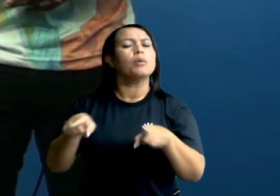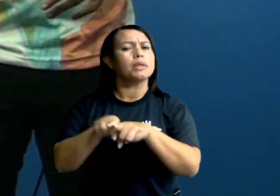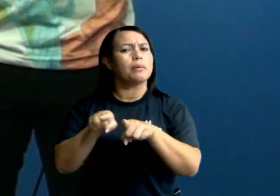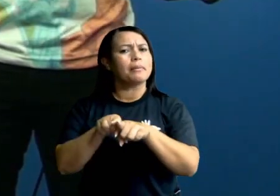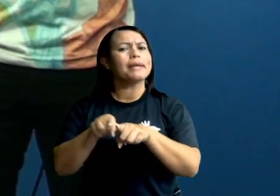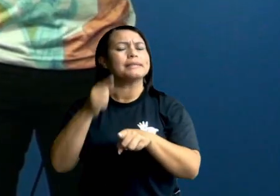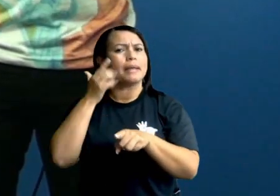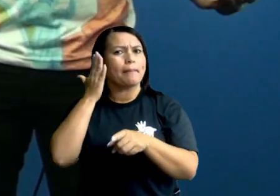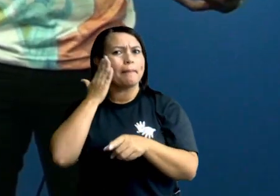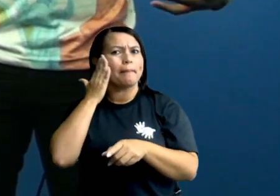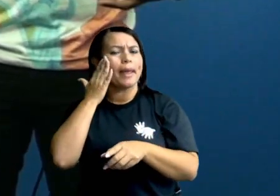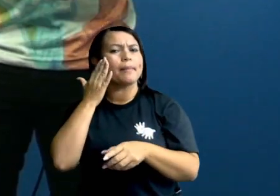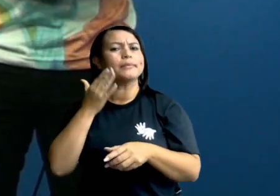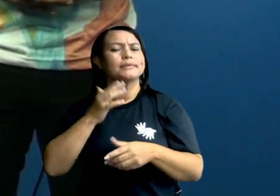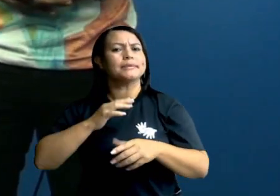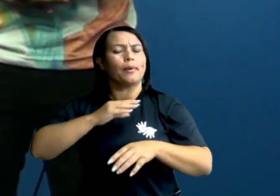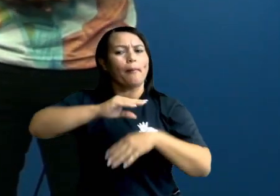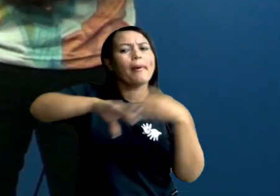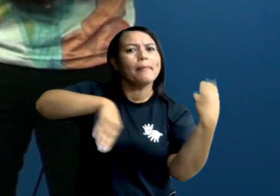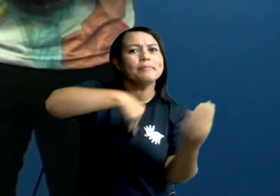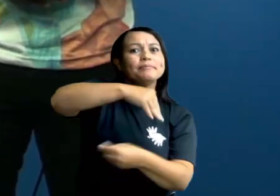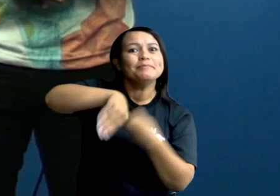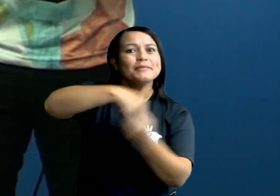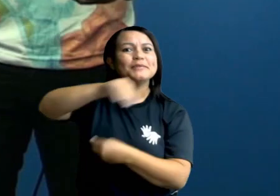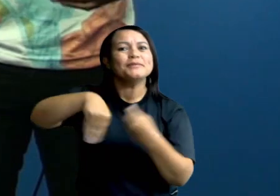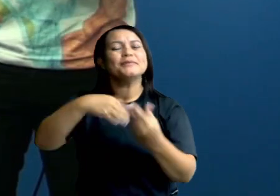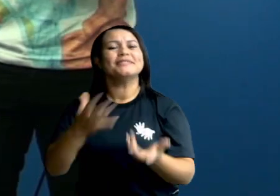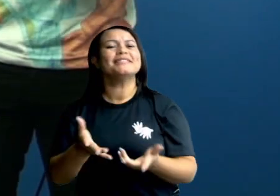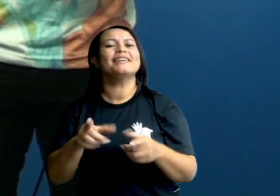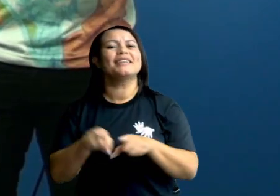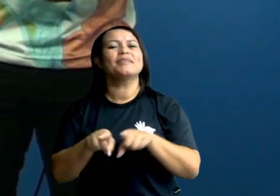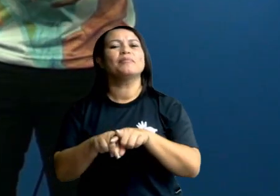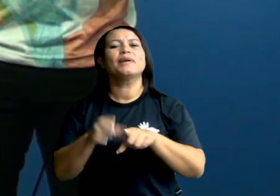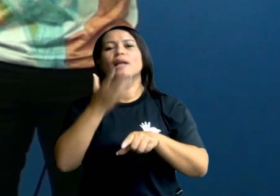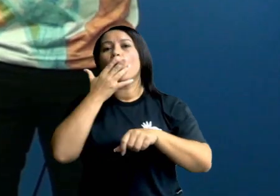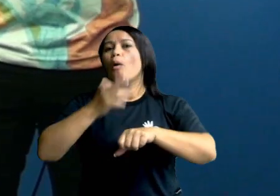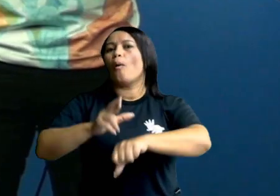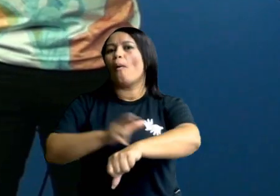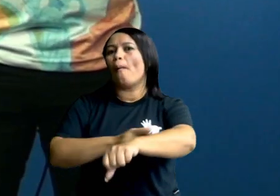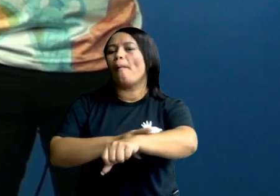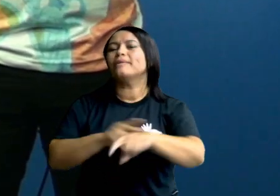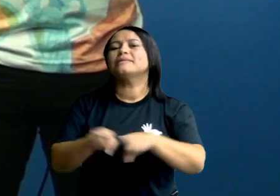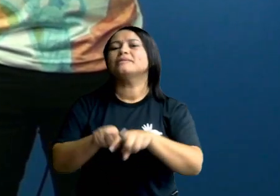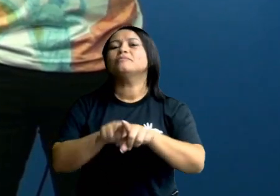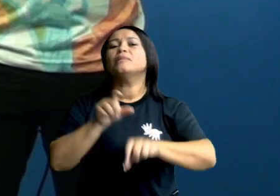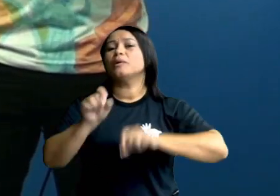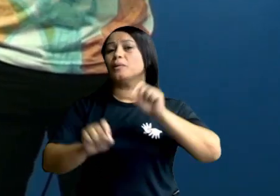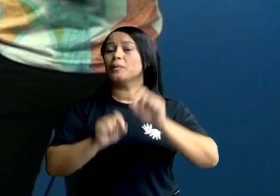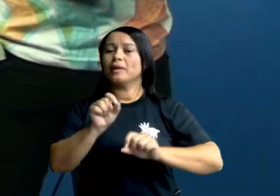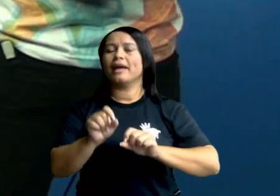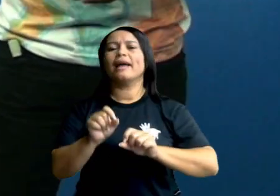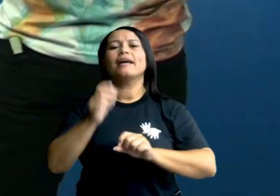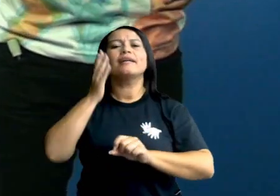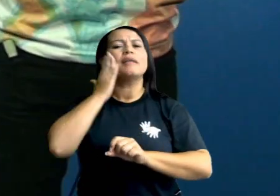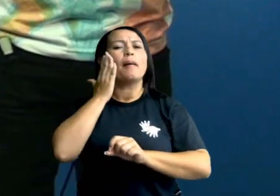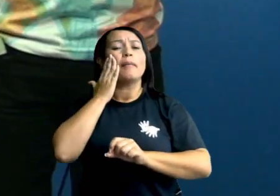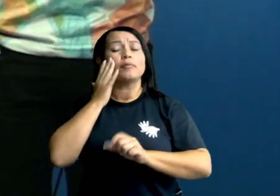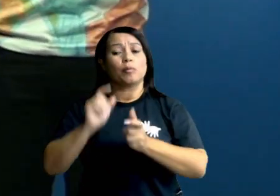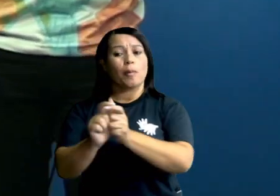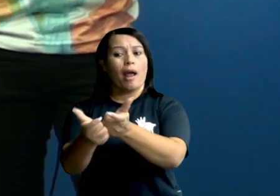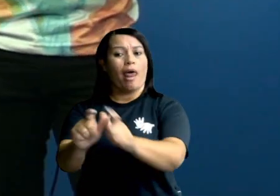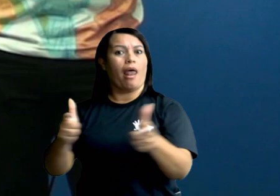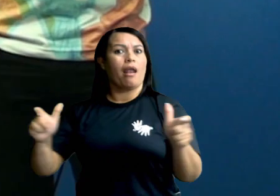população é bastante miscigenada, né? Misturada. A gente falou também sobre o crescimento da população brasileira, né, que nos últimos